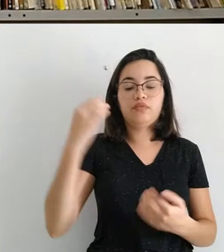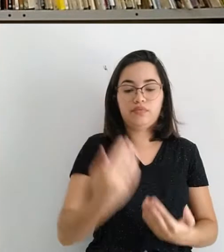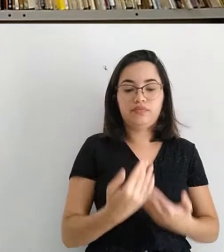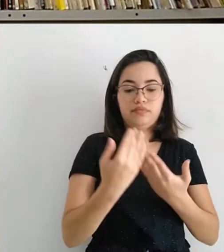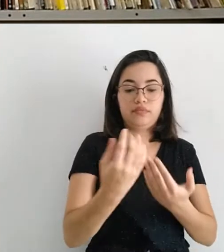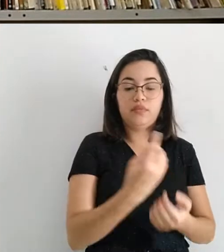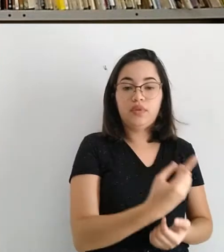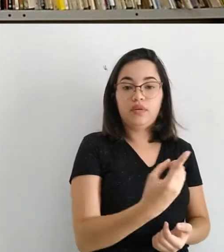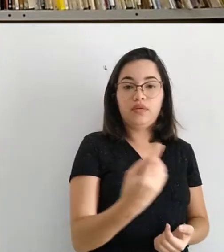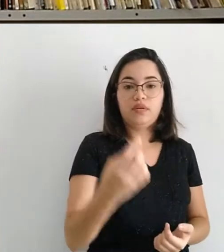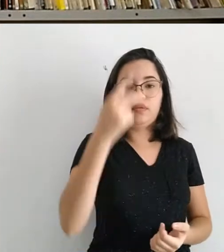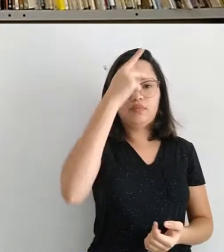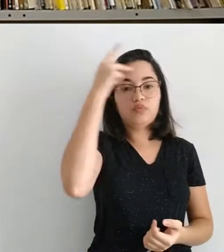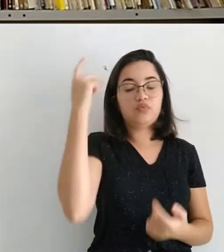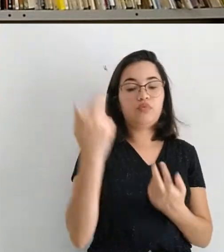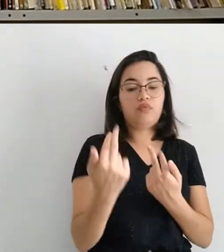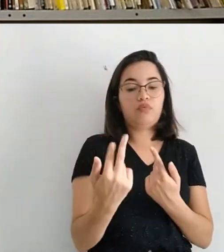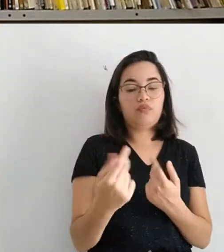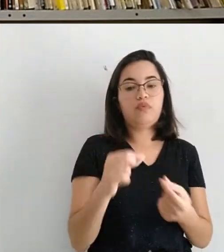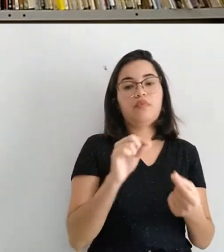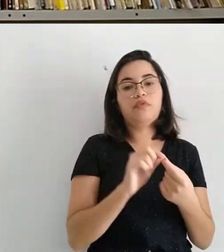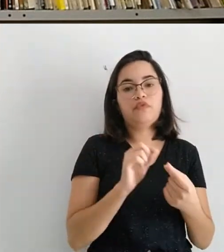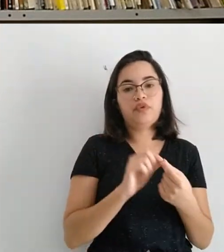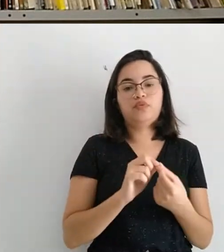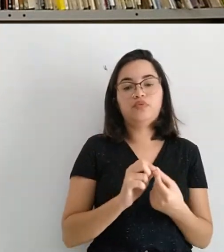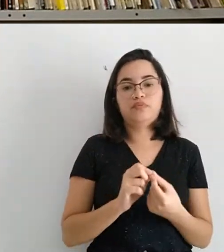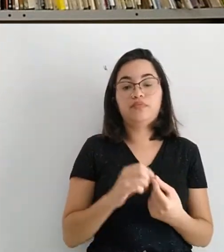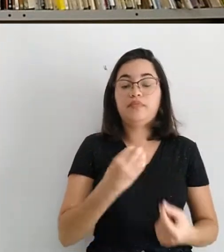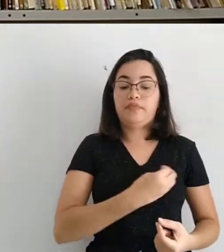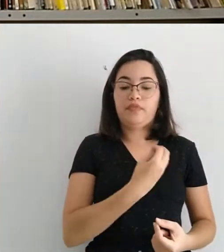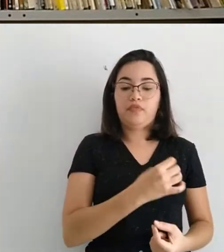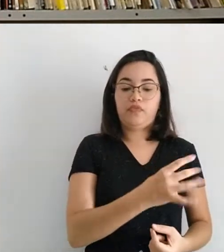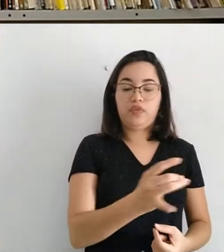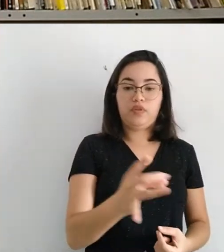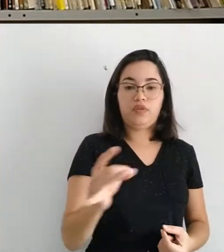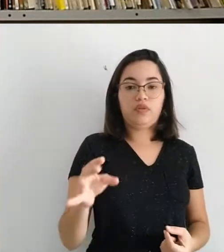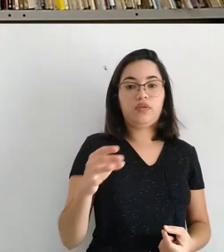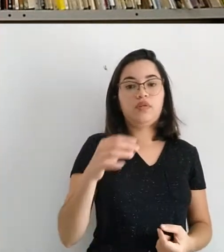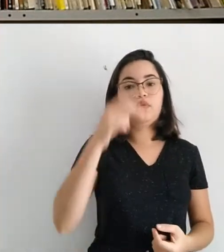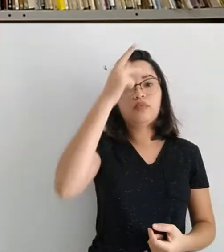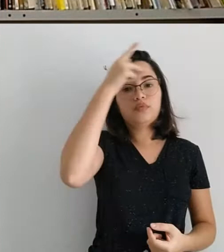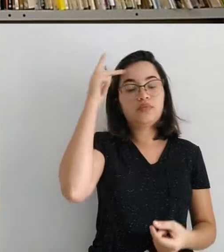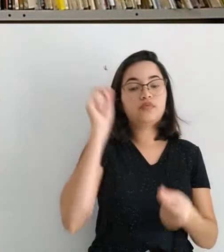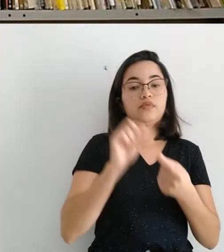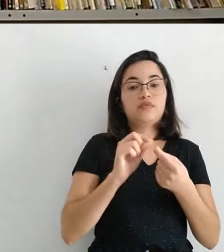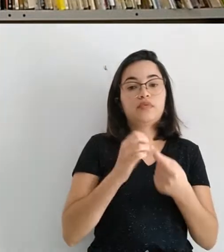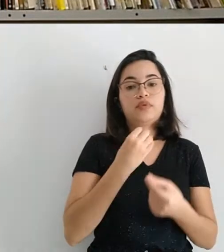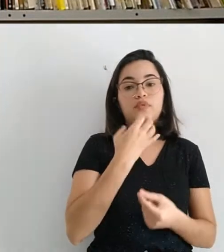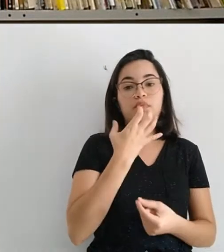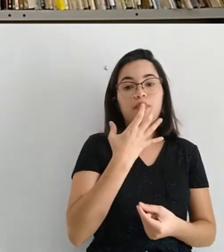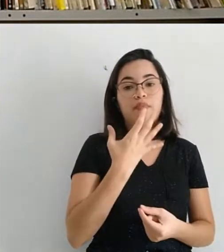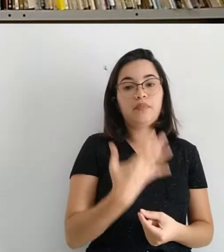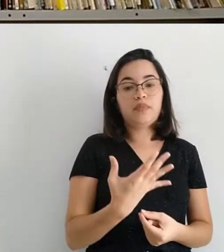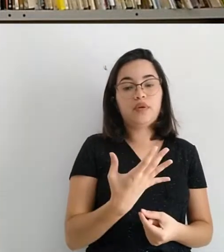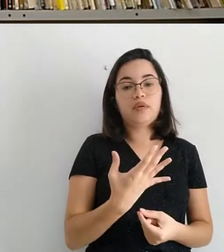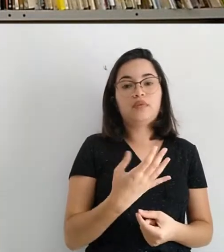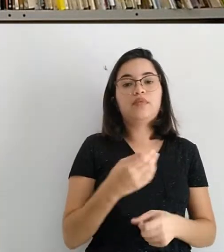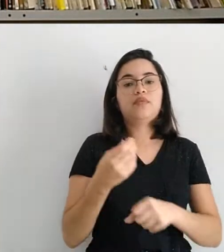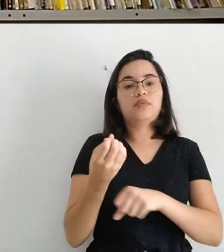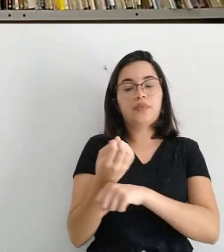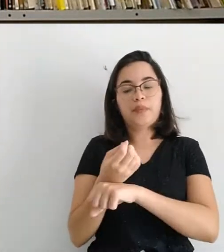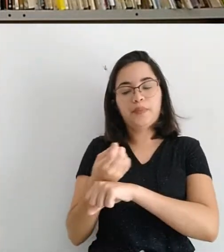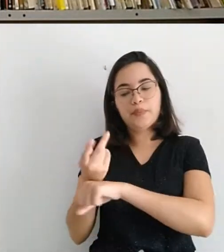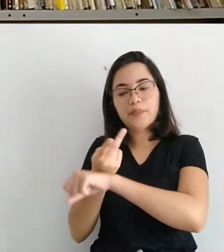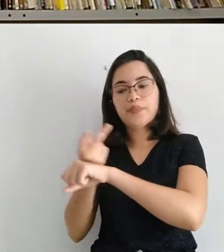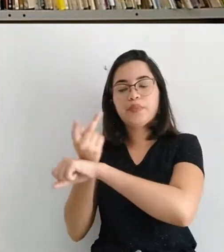retribuirá a cada um conforme o seu procedimento, vida eterna para os que fazem o bem, para aqueles que buscam